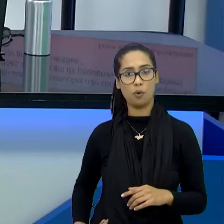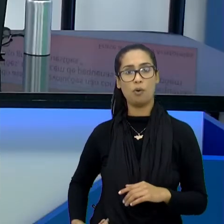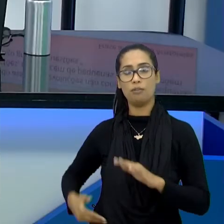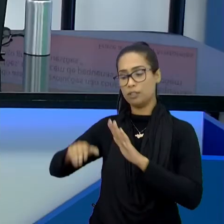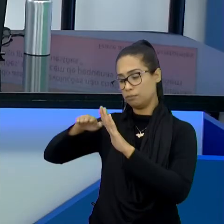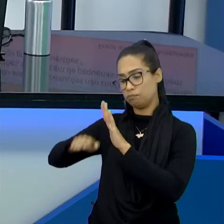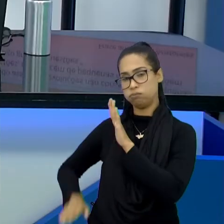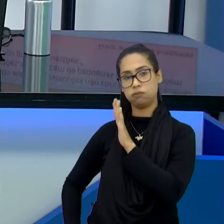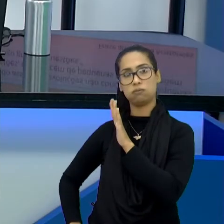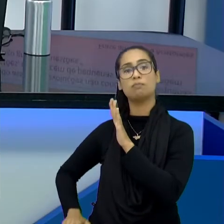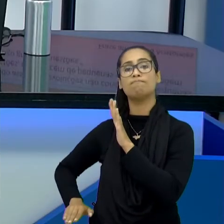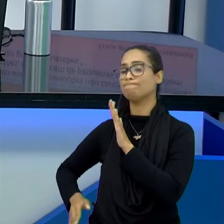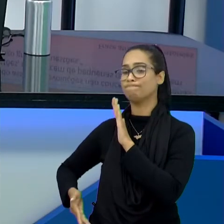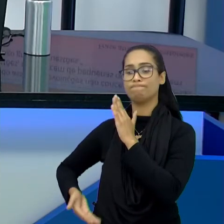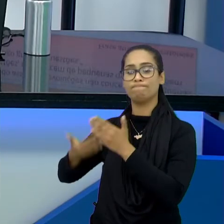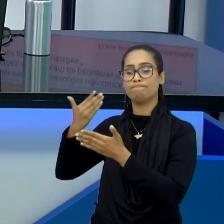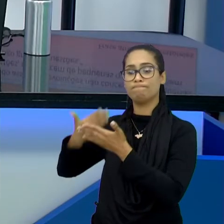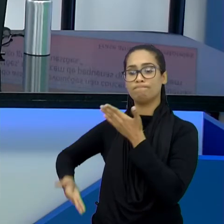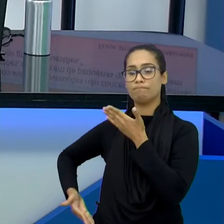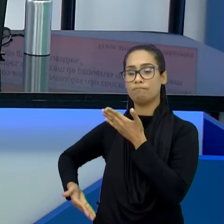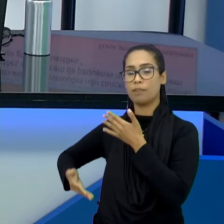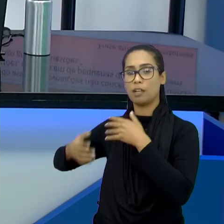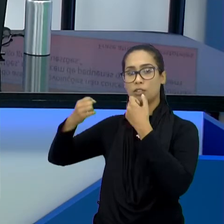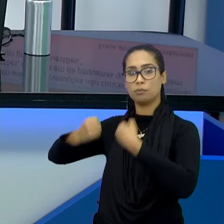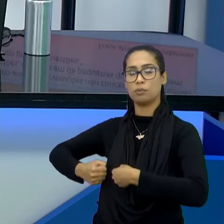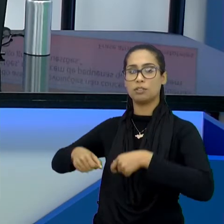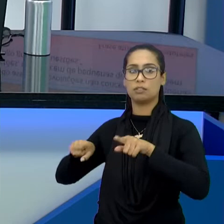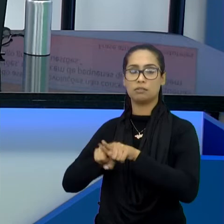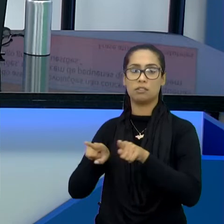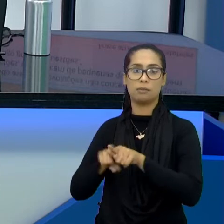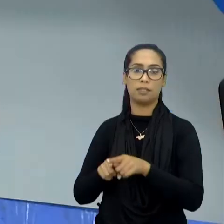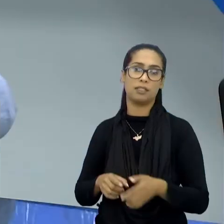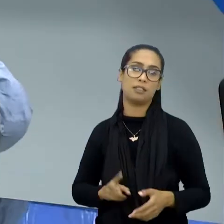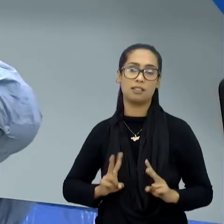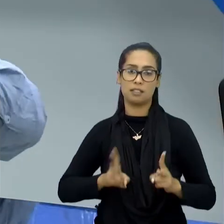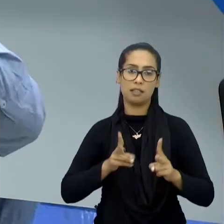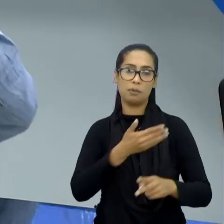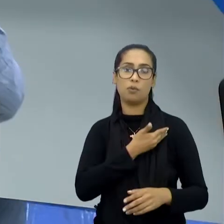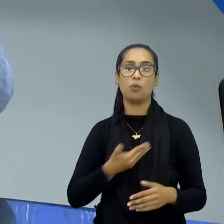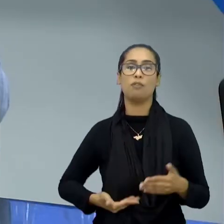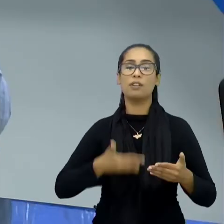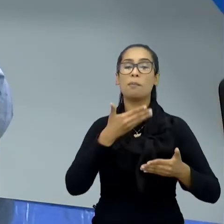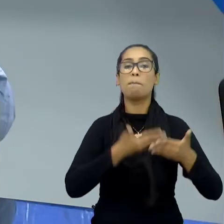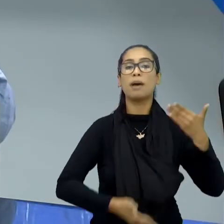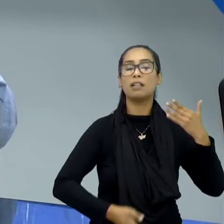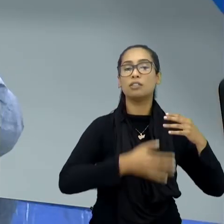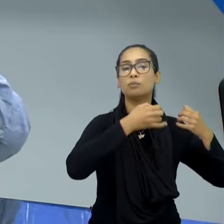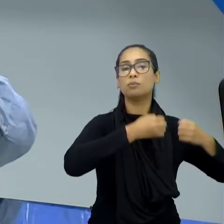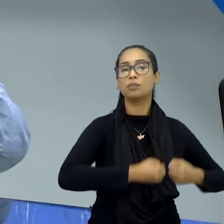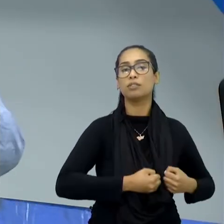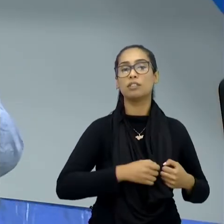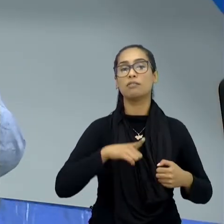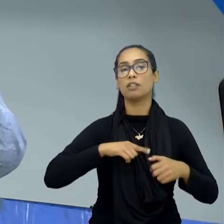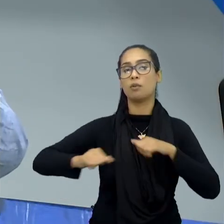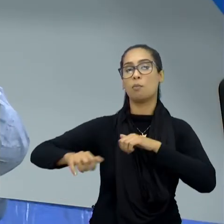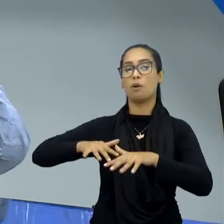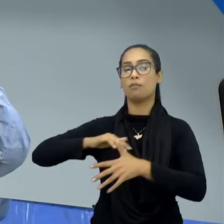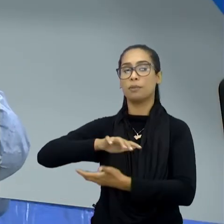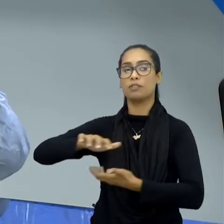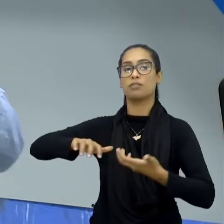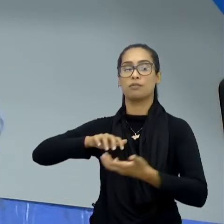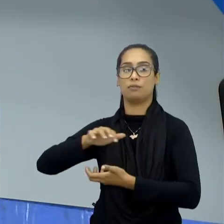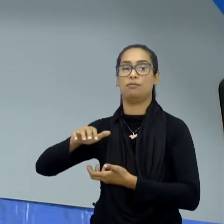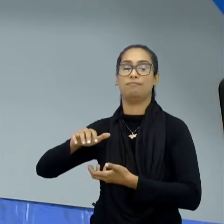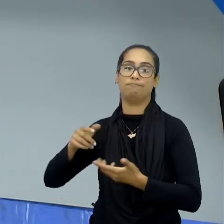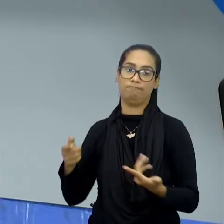que você tem, então, esse movimento de manutenção e queda do poder político, você tem, então, esse movimento. Por quê?